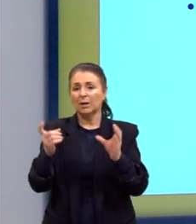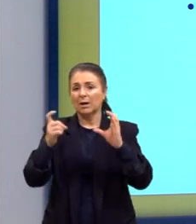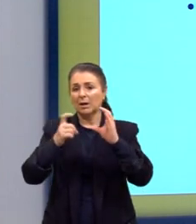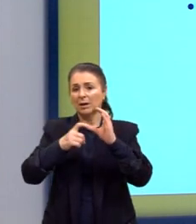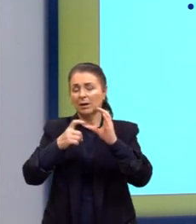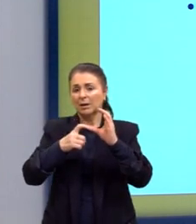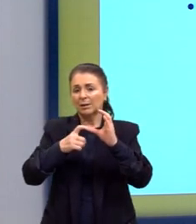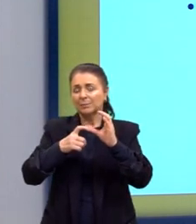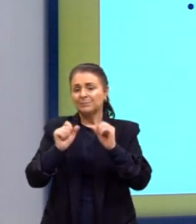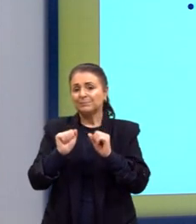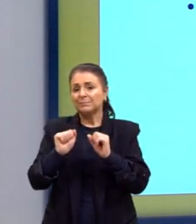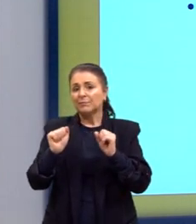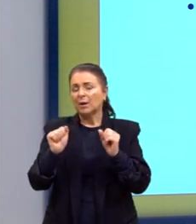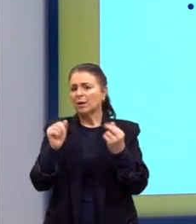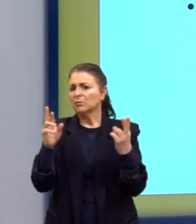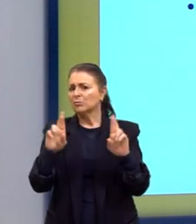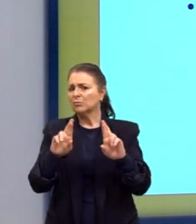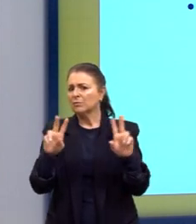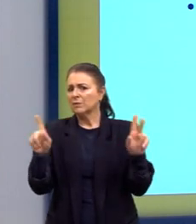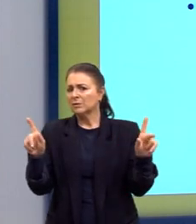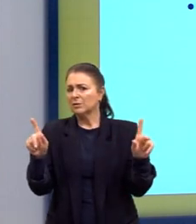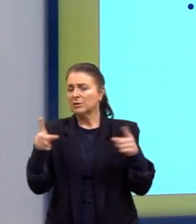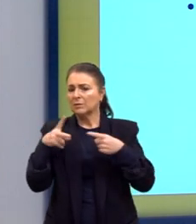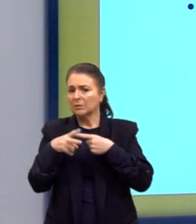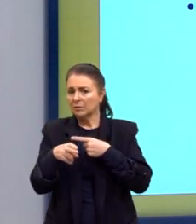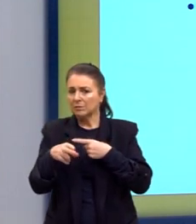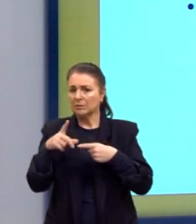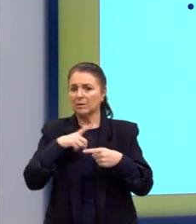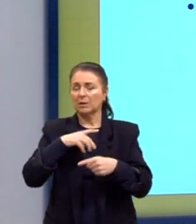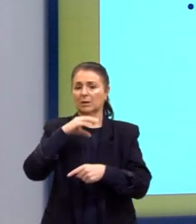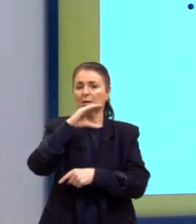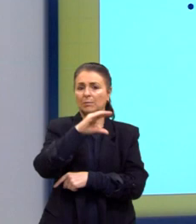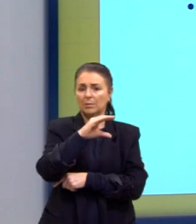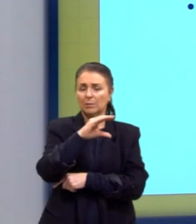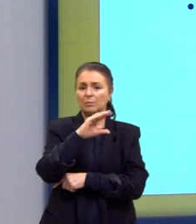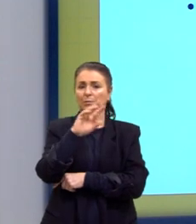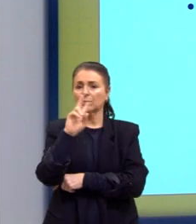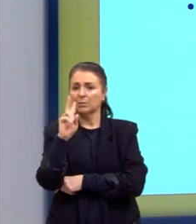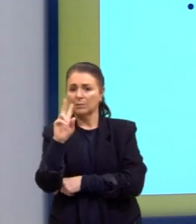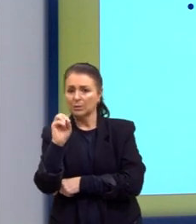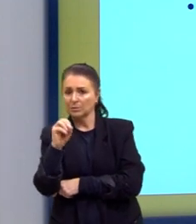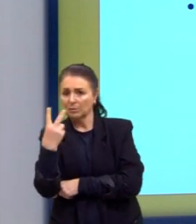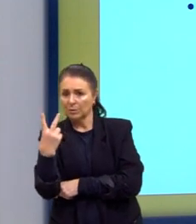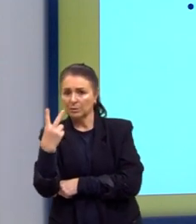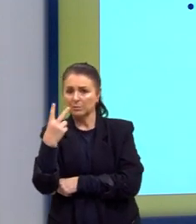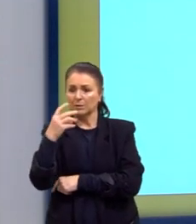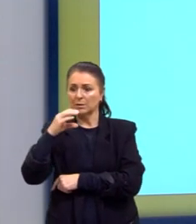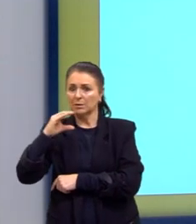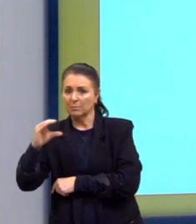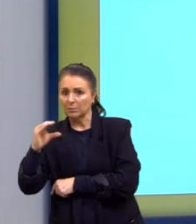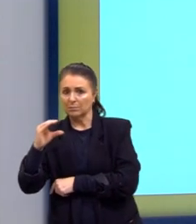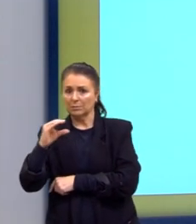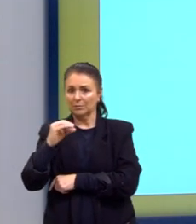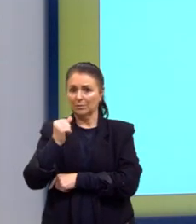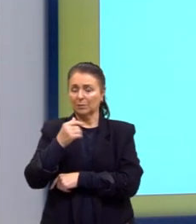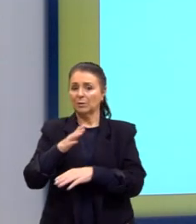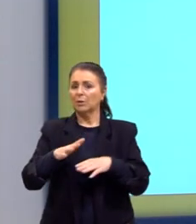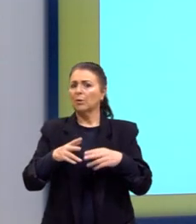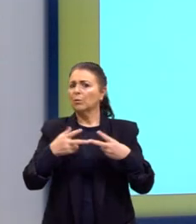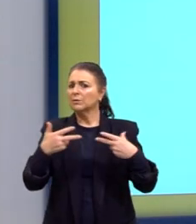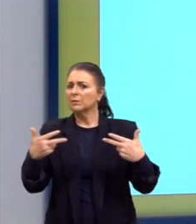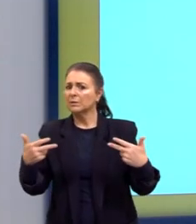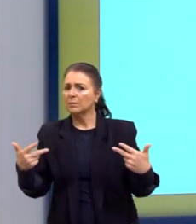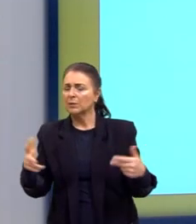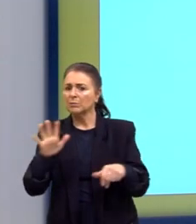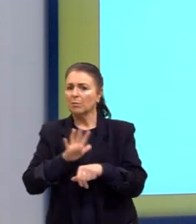esse heteroatomo interrompeu Eu tenho um carbono um oxigênio e outro carbono em quais elementos são comuns